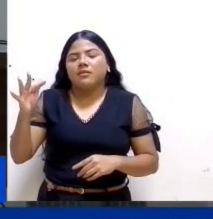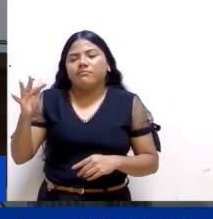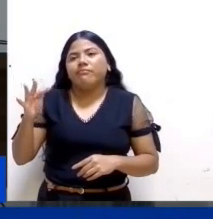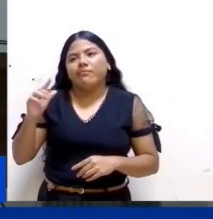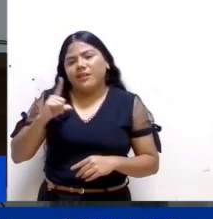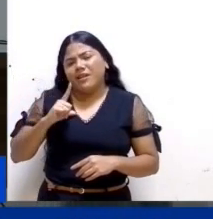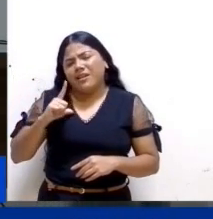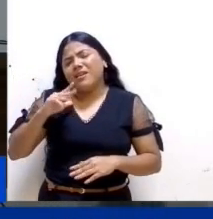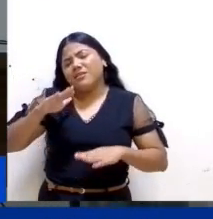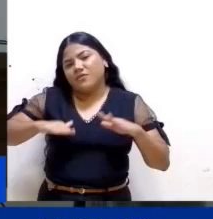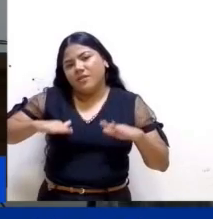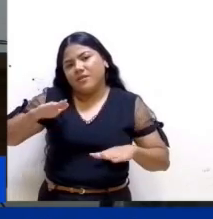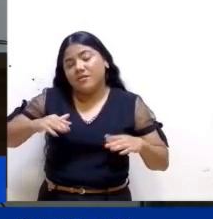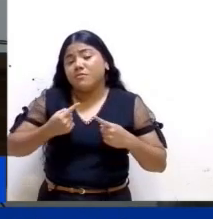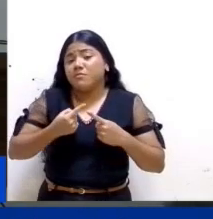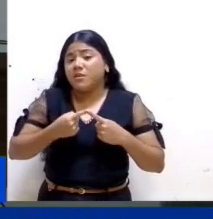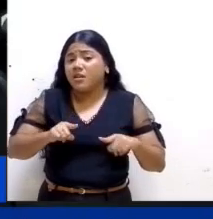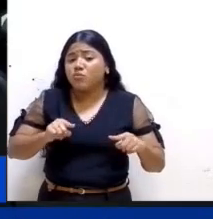Olha,